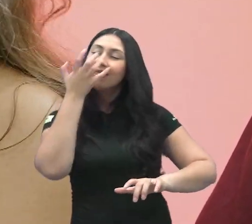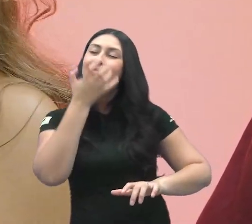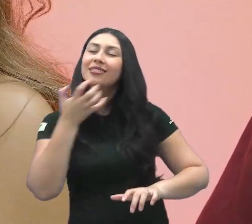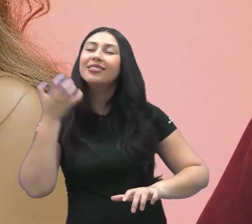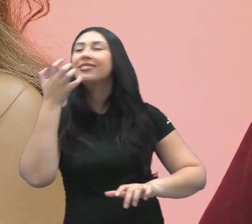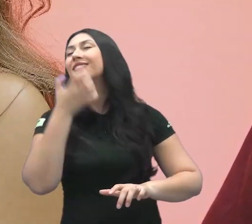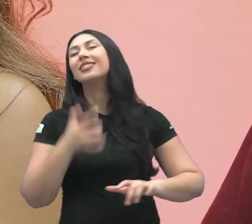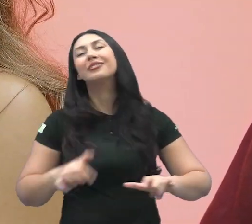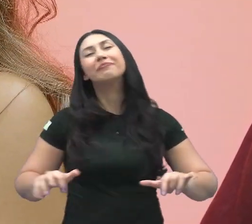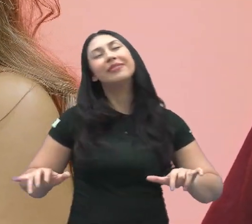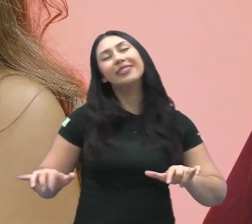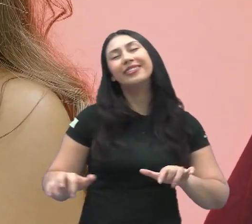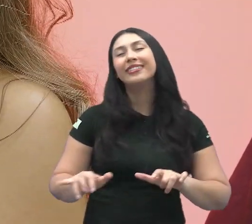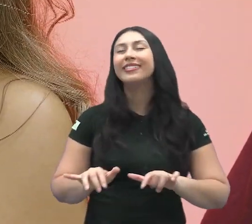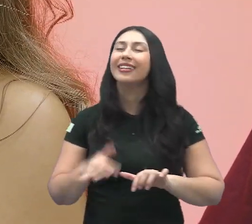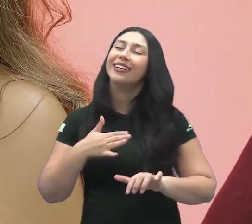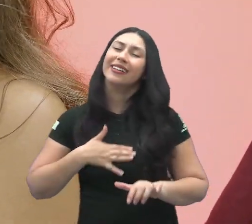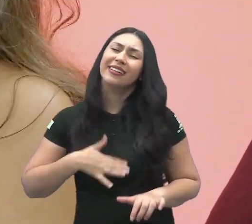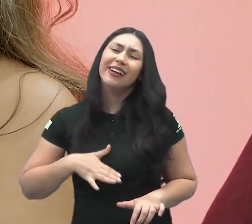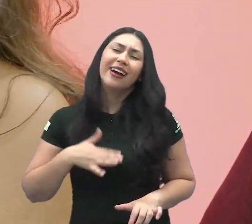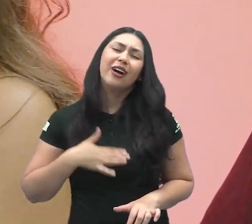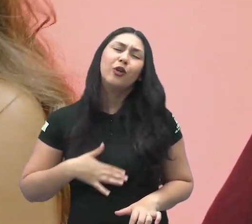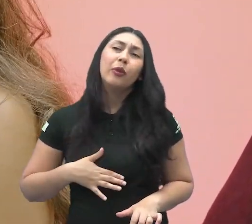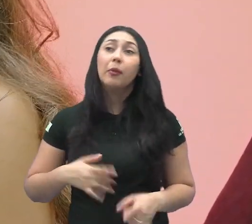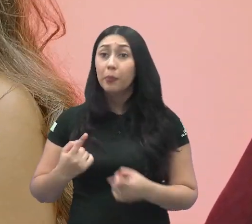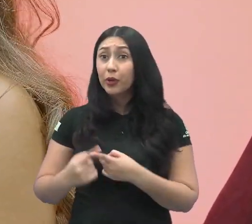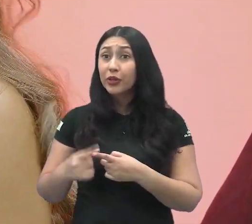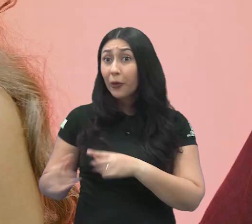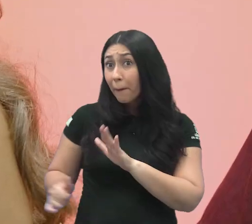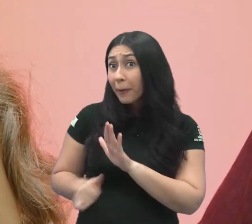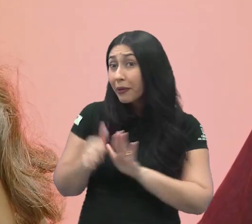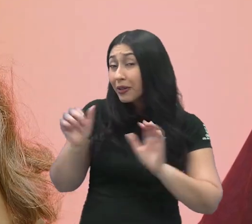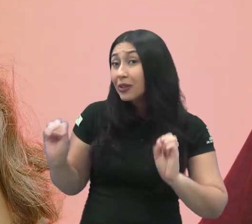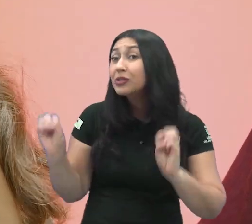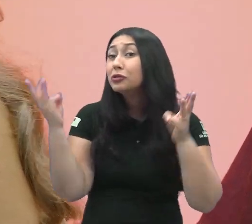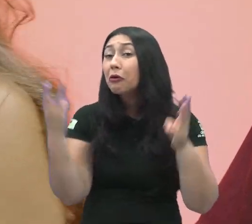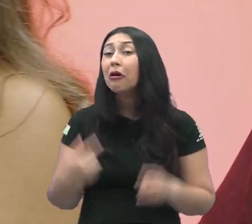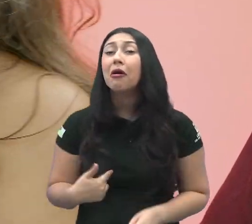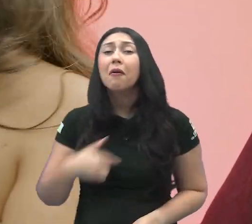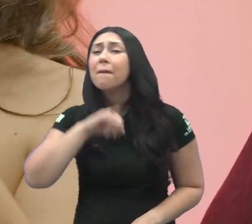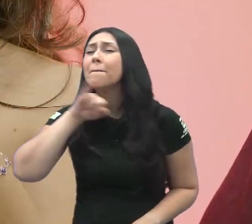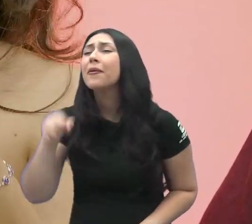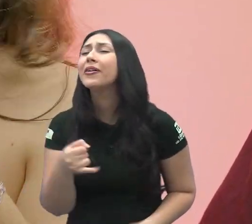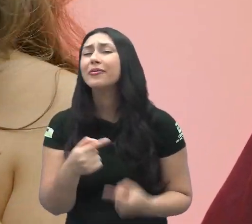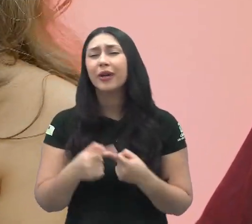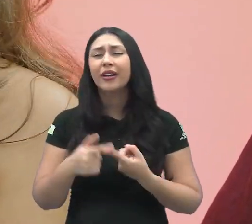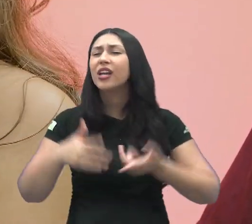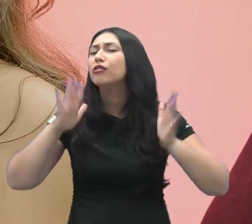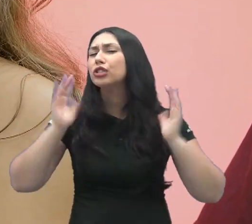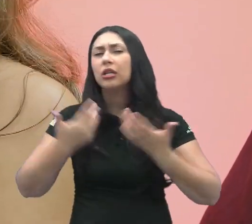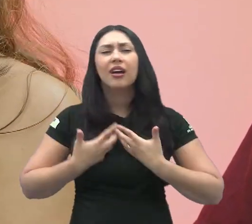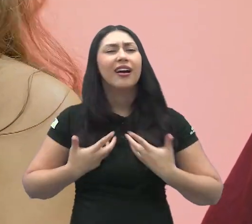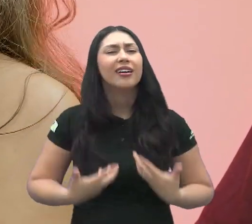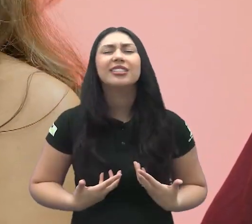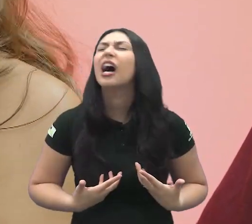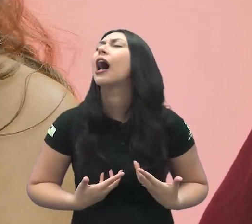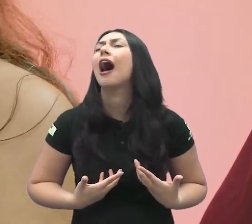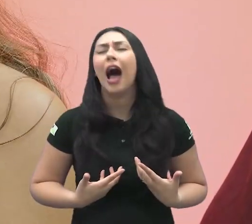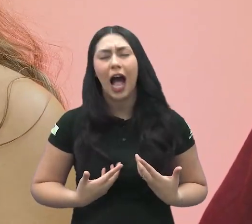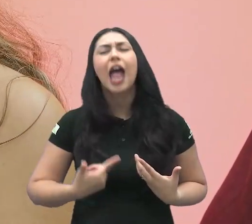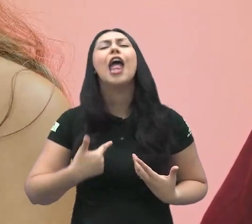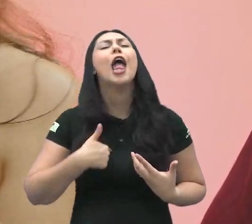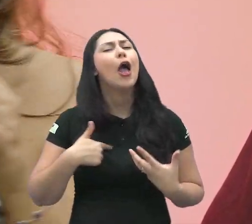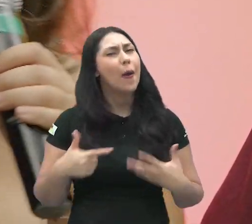e cantar, tocar o show com tranquilidade, que foi, acho que, um dos primeiros shows que eu realmente aproveitei. Porque eu tava tão cansada que eu falei assim, não, eu mereço